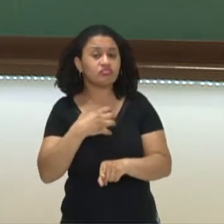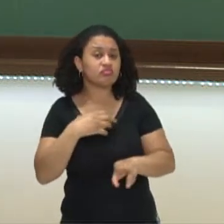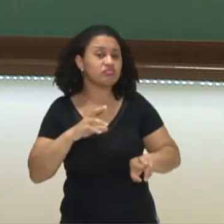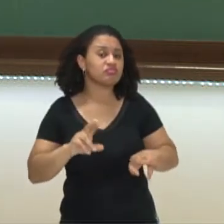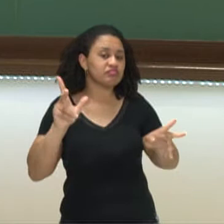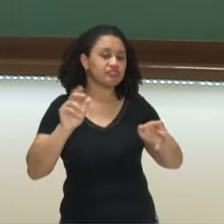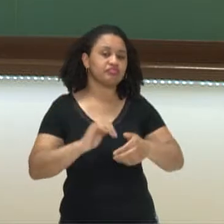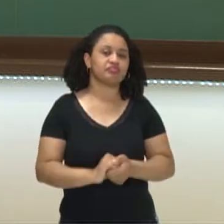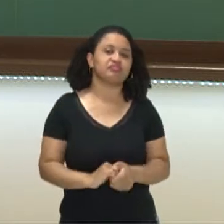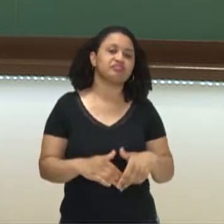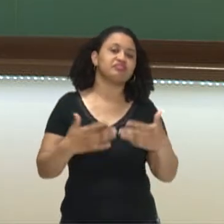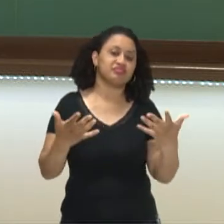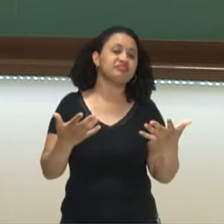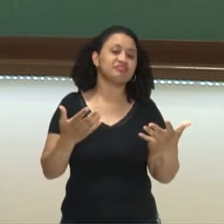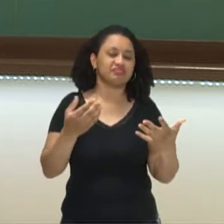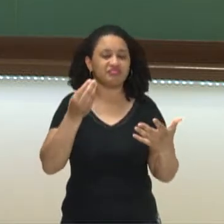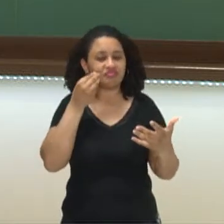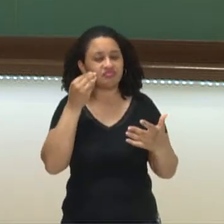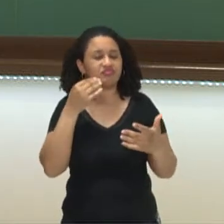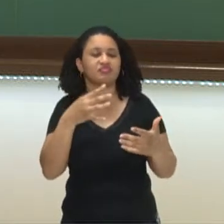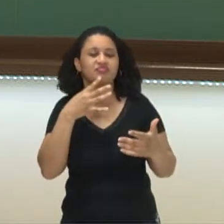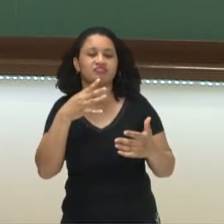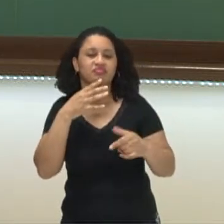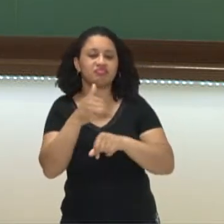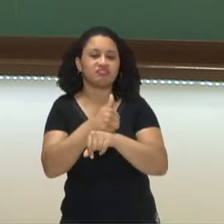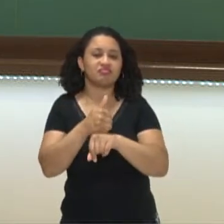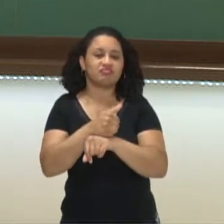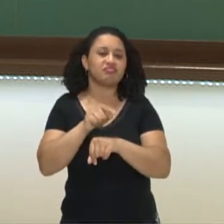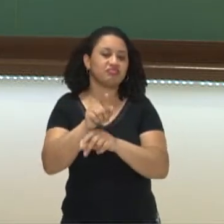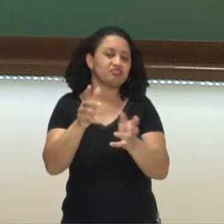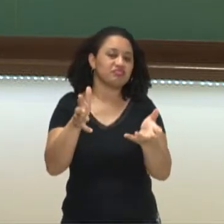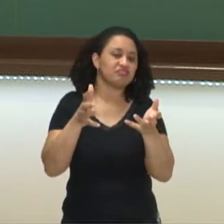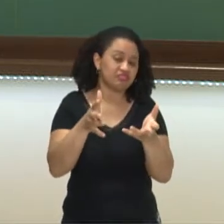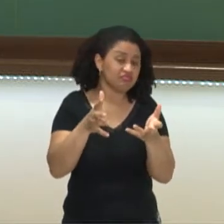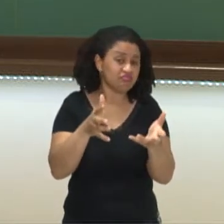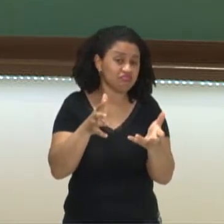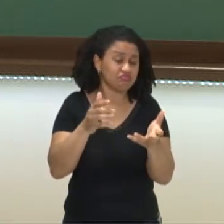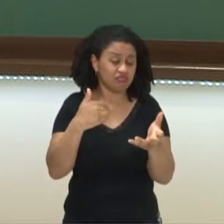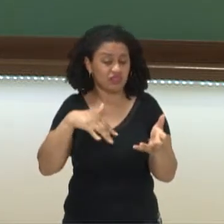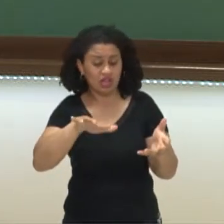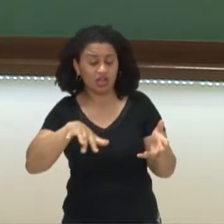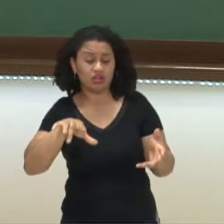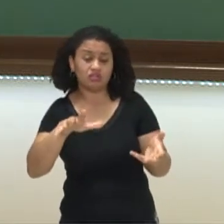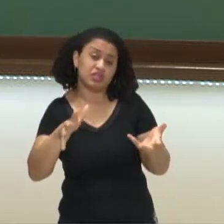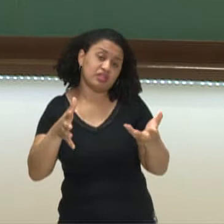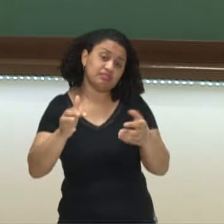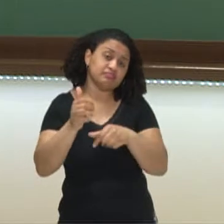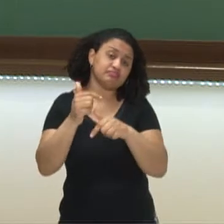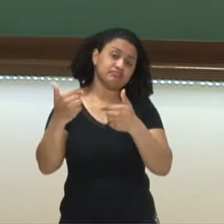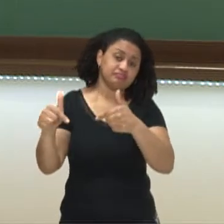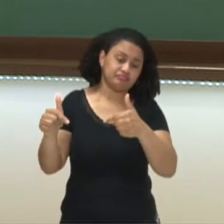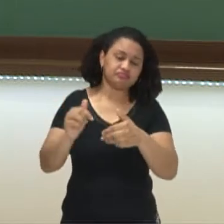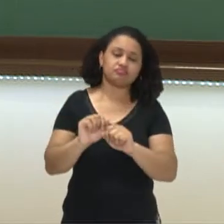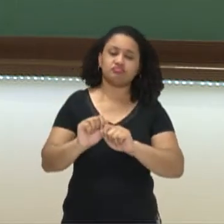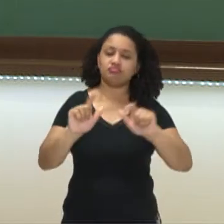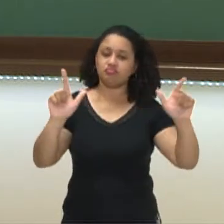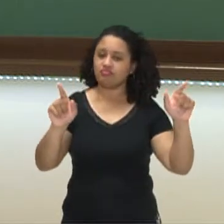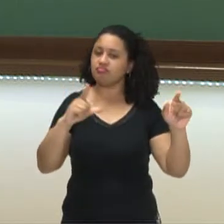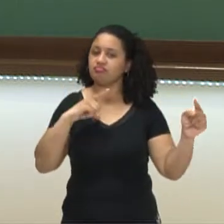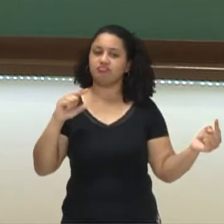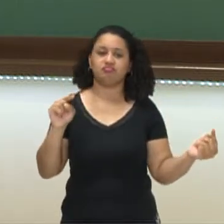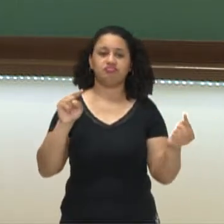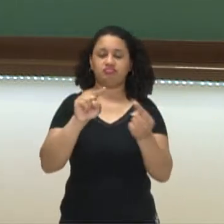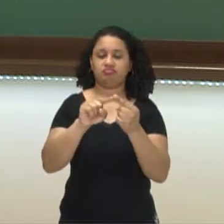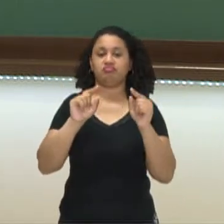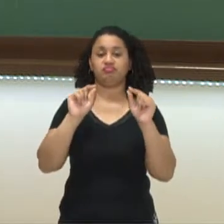diferentes. Então procure conhecer a profissão que você deseja desempenhar ou a área que você deseja trabalhar. E claro, você vai ter como objetivo ter